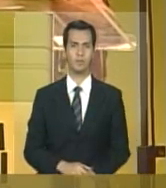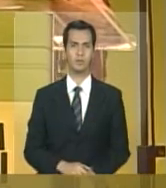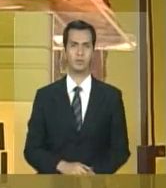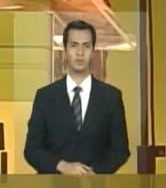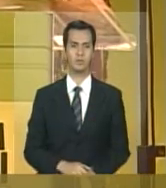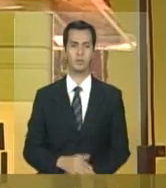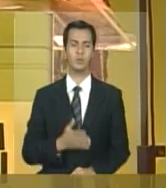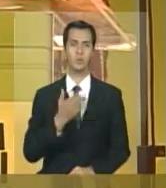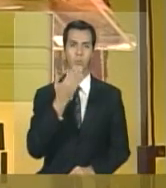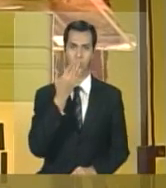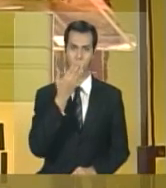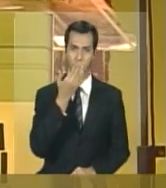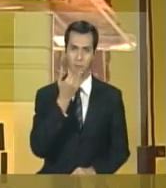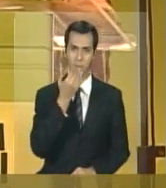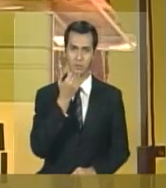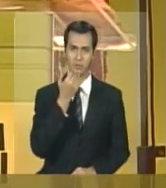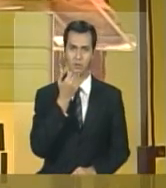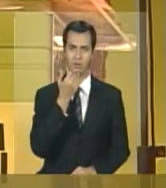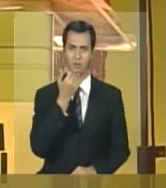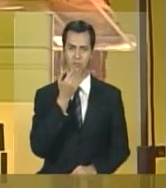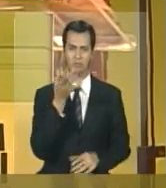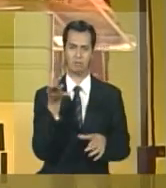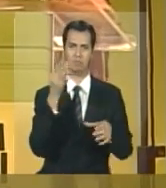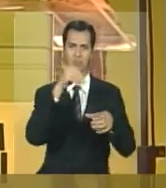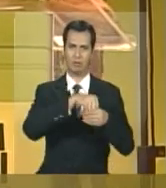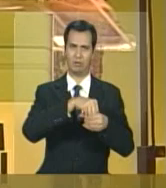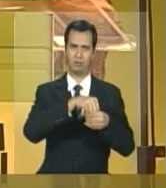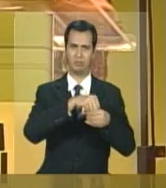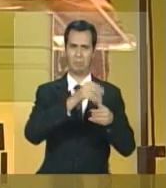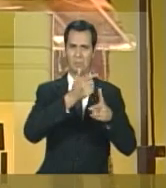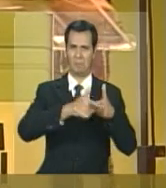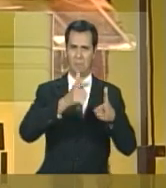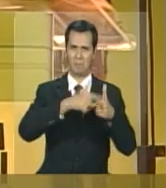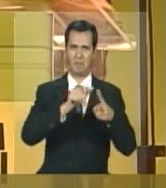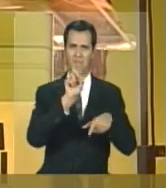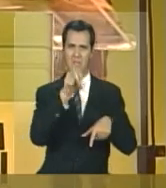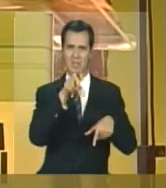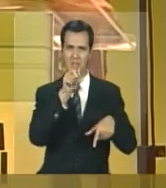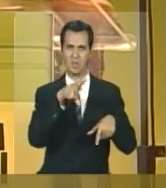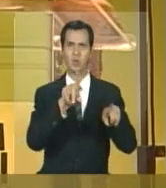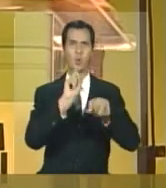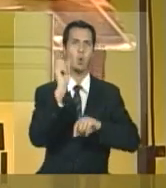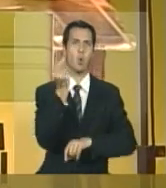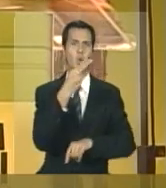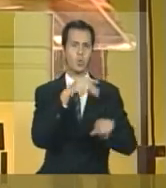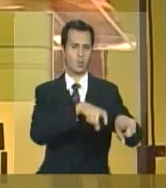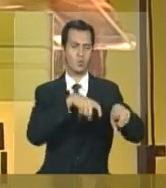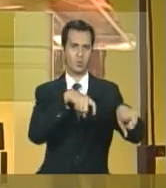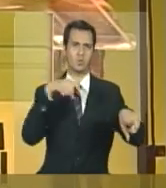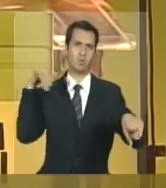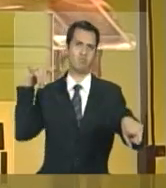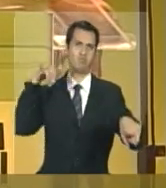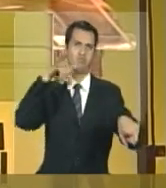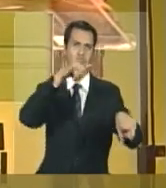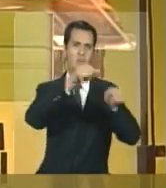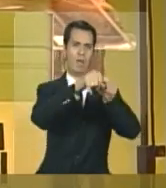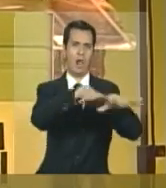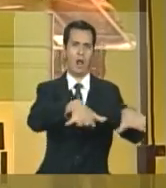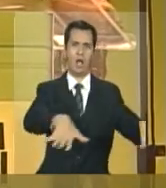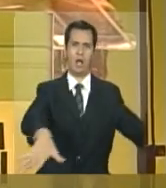comermos alimentos contaminados ou aviões distribuírem venenos no ar, contaminando a nossa